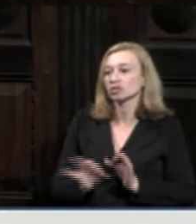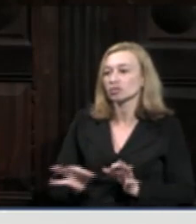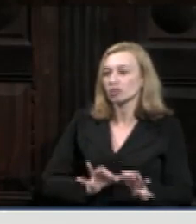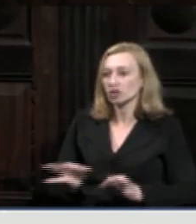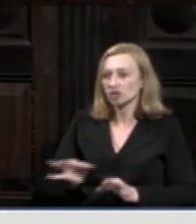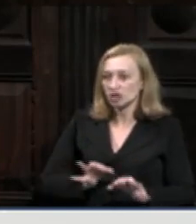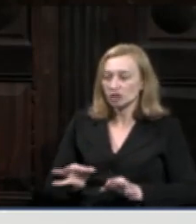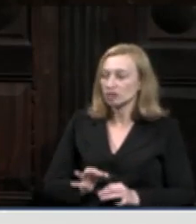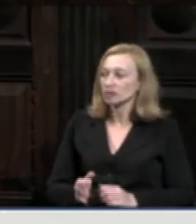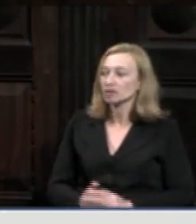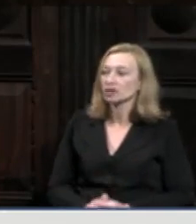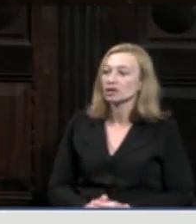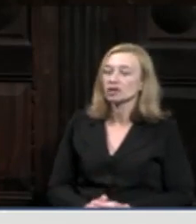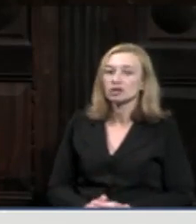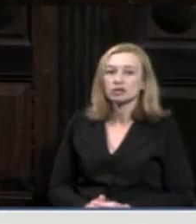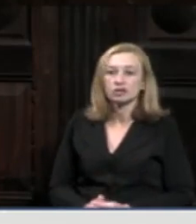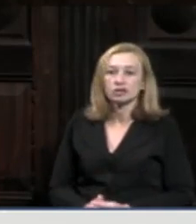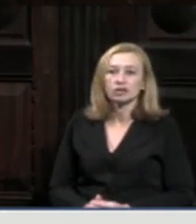e ficou sendo